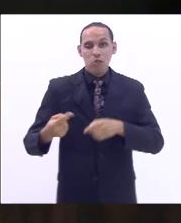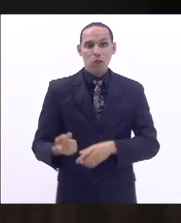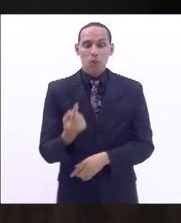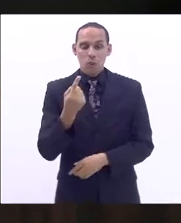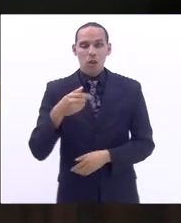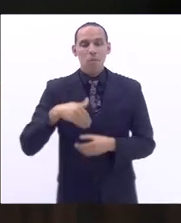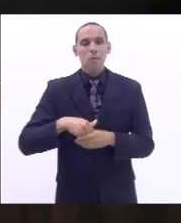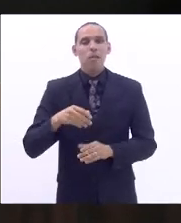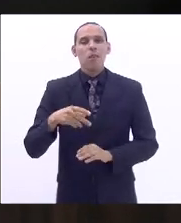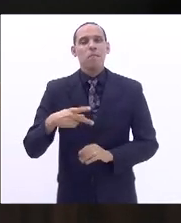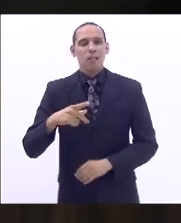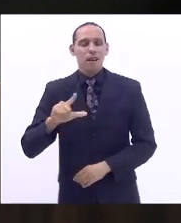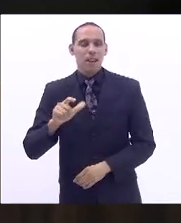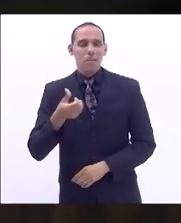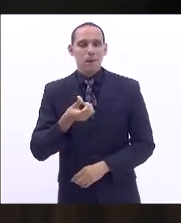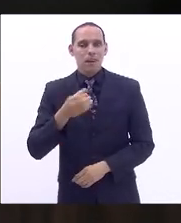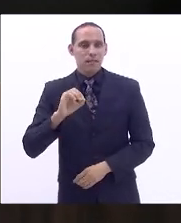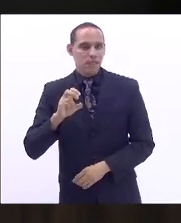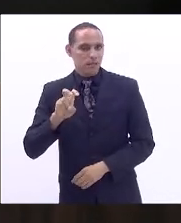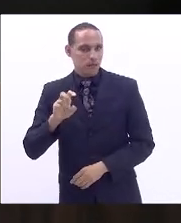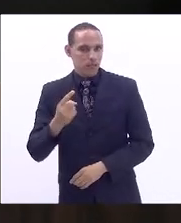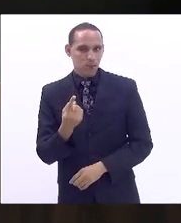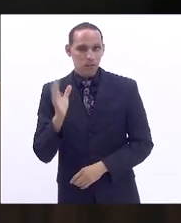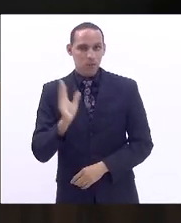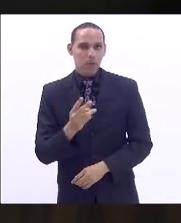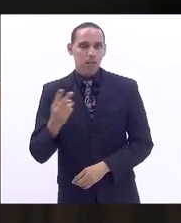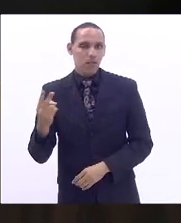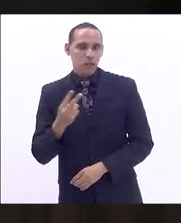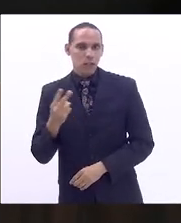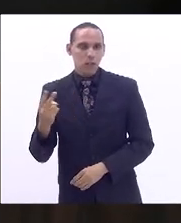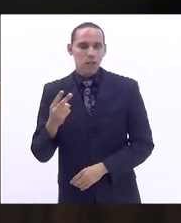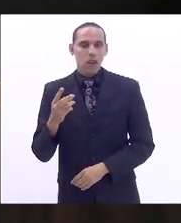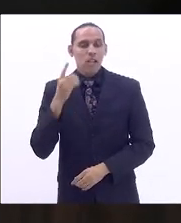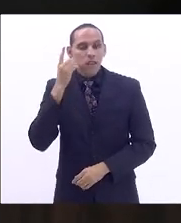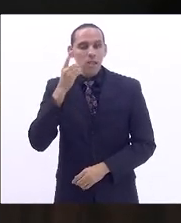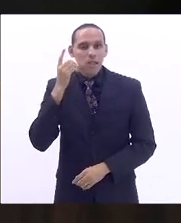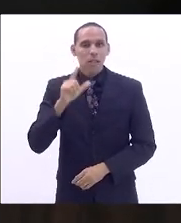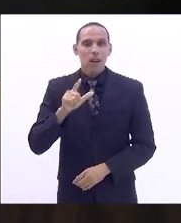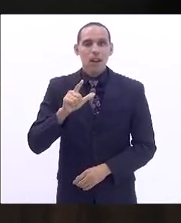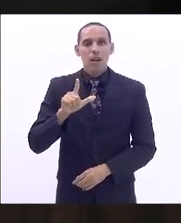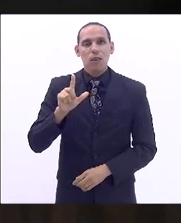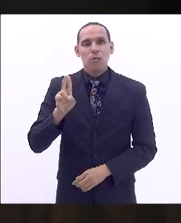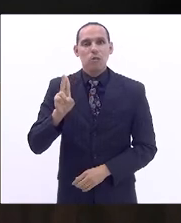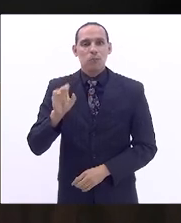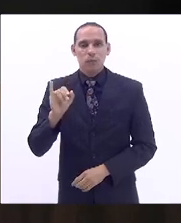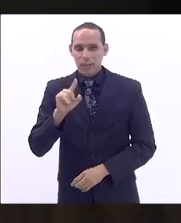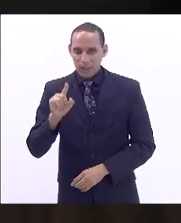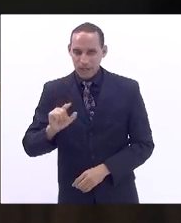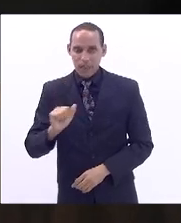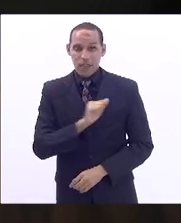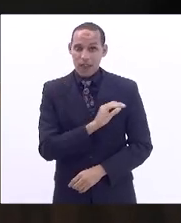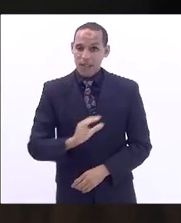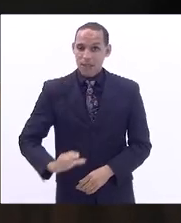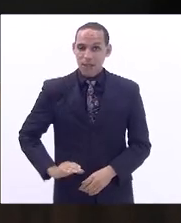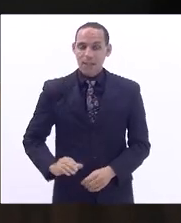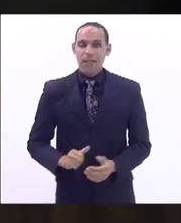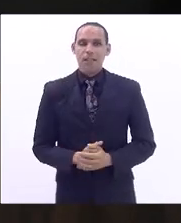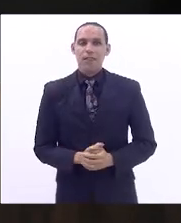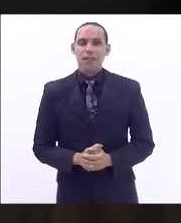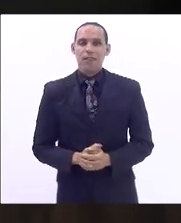discussão única projeto de lei 605 um de 22 de autoria do deputado Luiz Martins e André Ceciliano